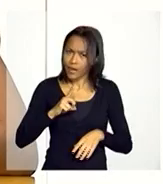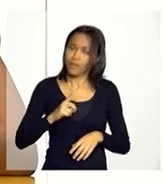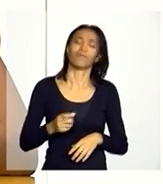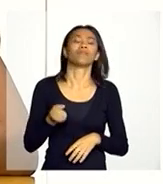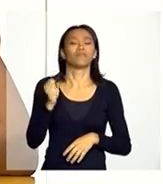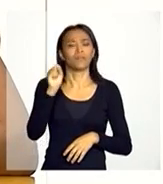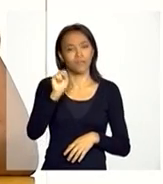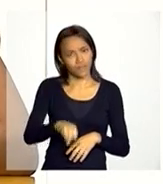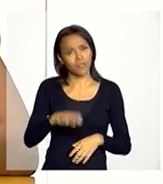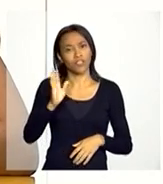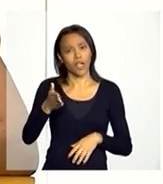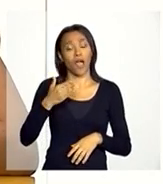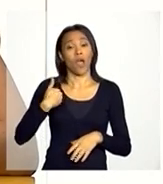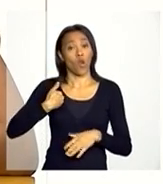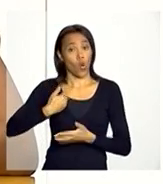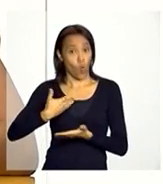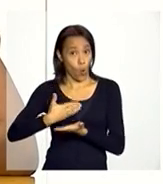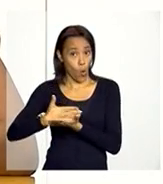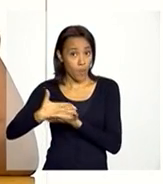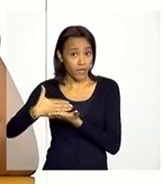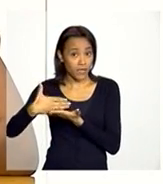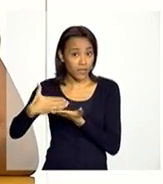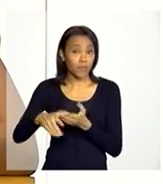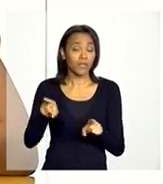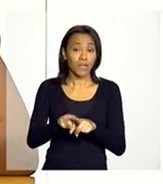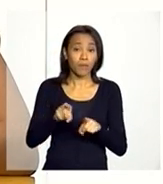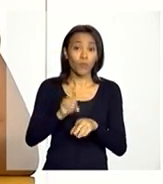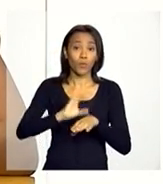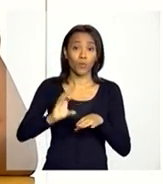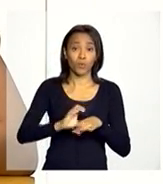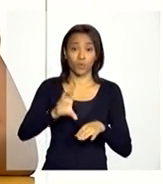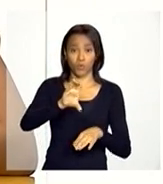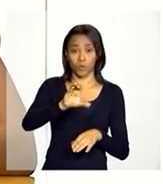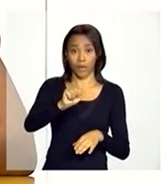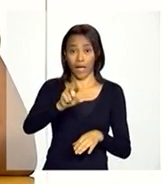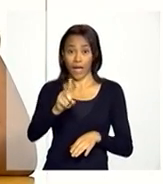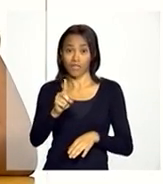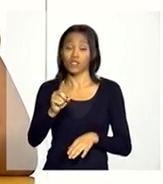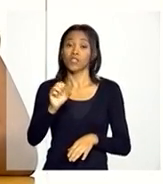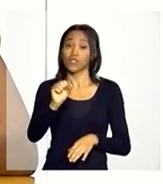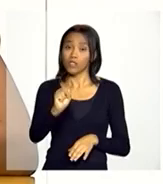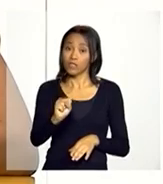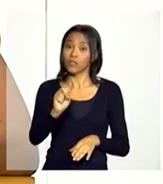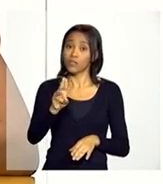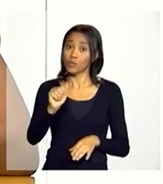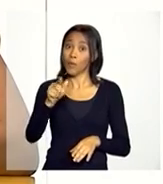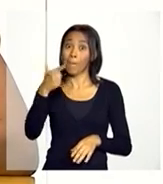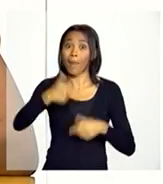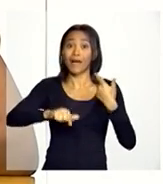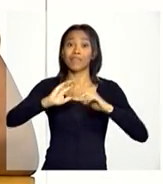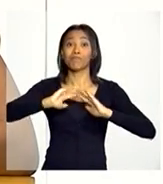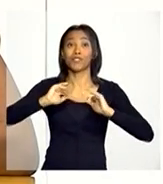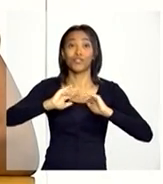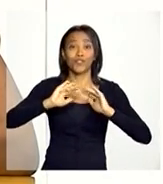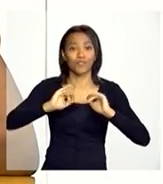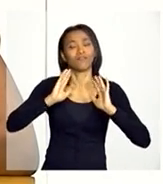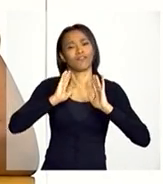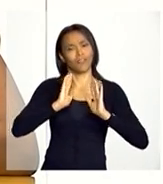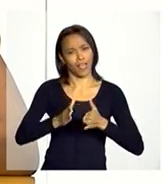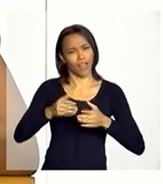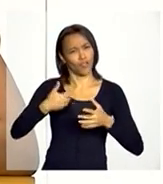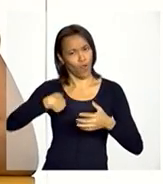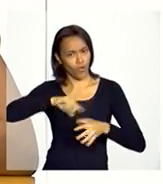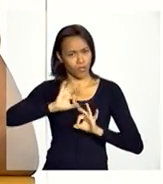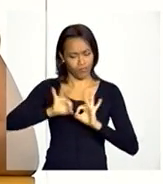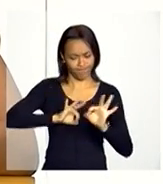Já começamos a desenvolver o curso do cadsuas que é um dos principais um dos mais pedidos pra gente então esse já está em fase de